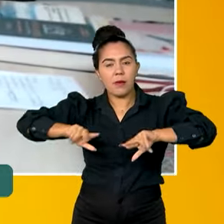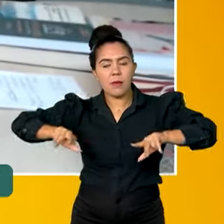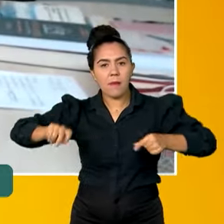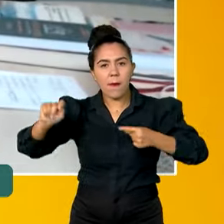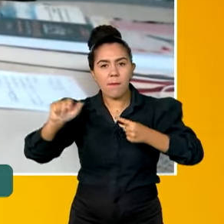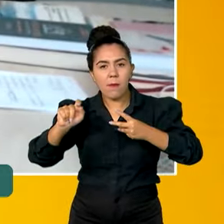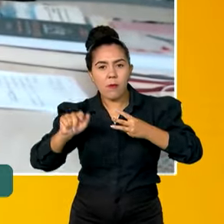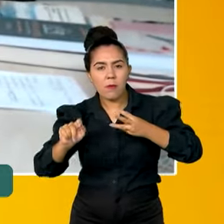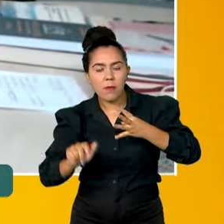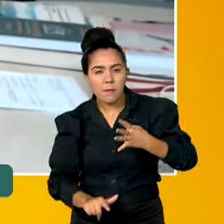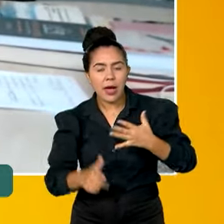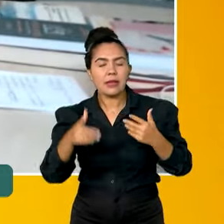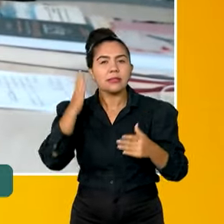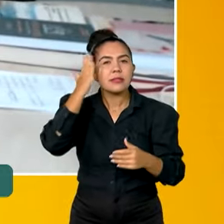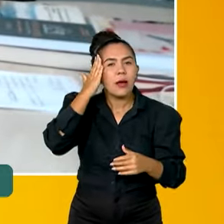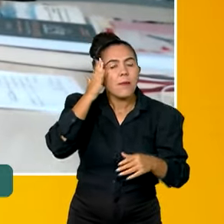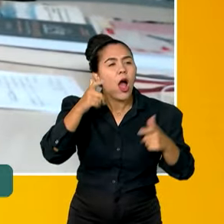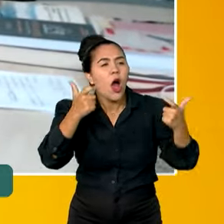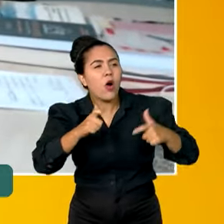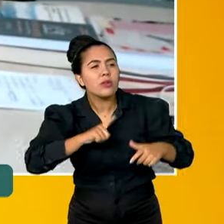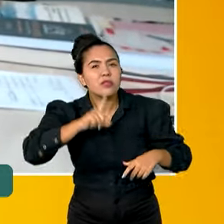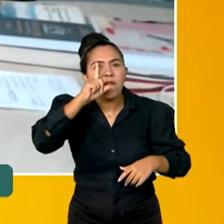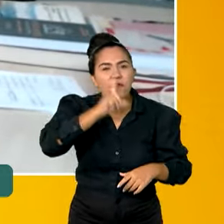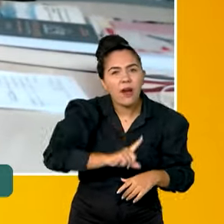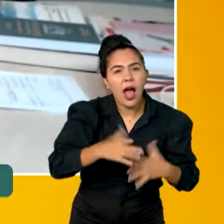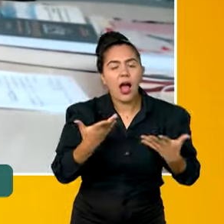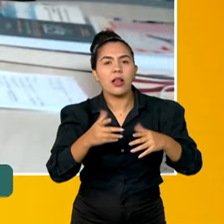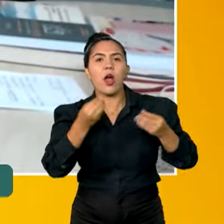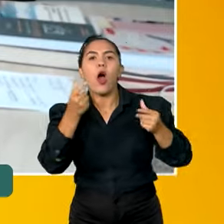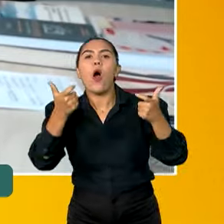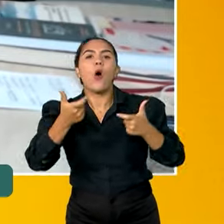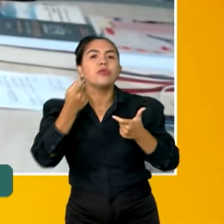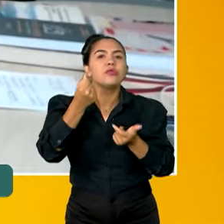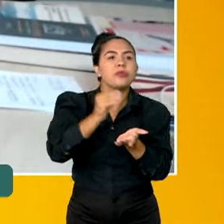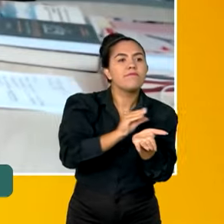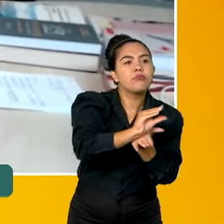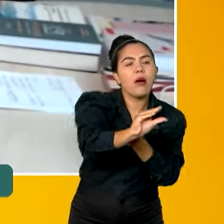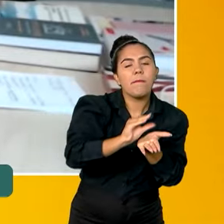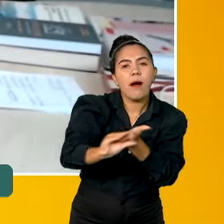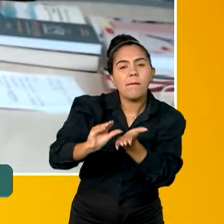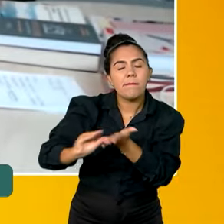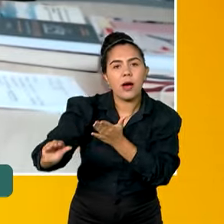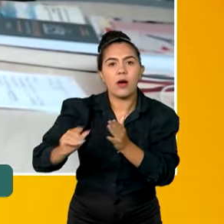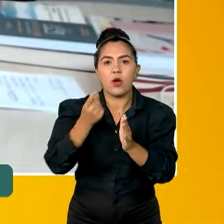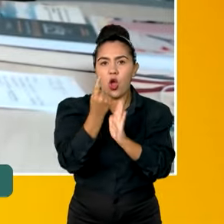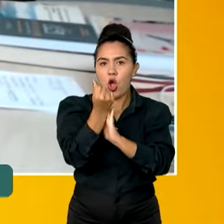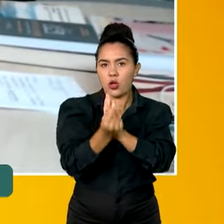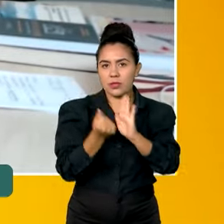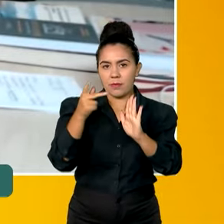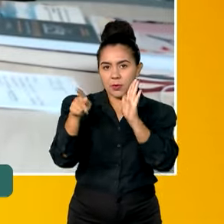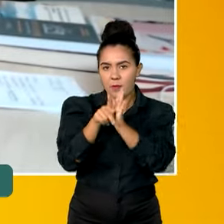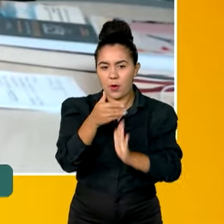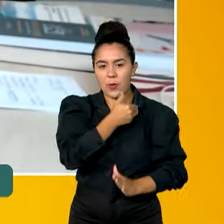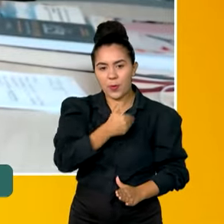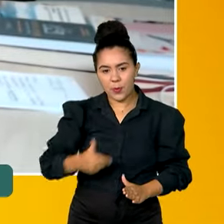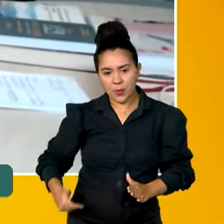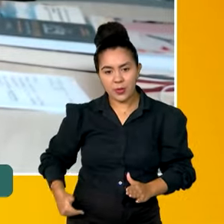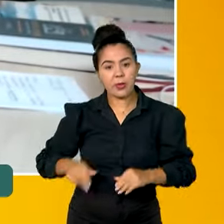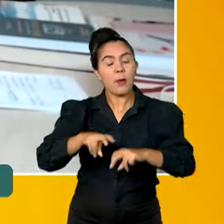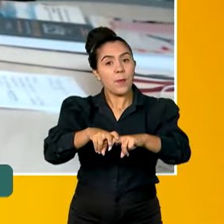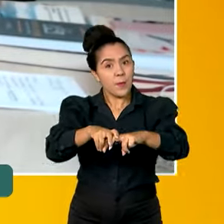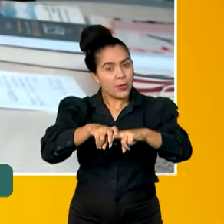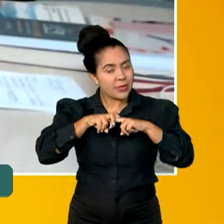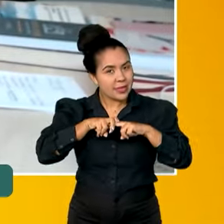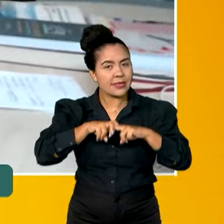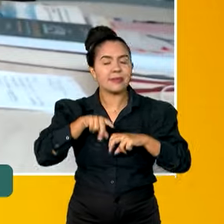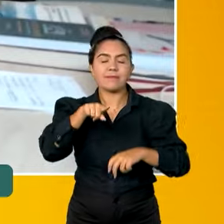também identificar falhas ou desvios aí na execução do orçamento público. E, portanto, uma ferramenta aí